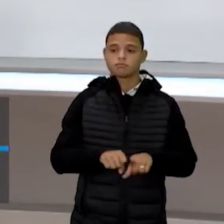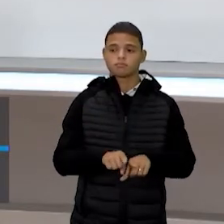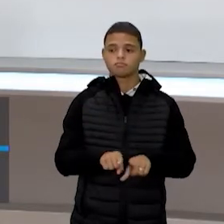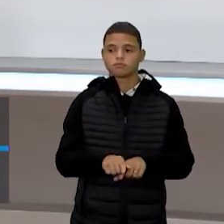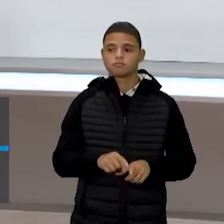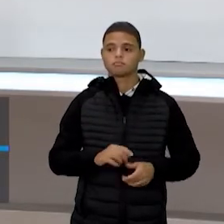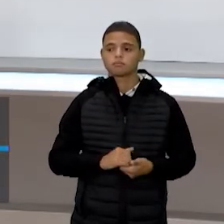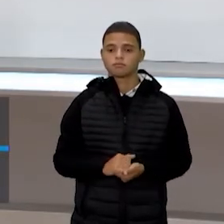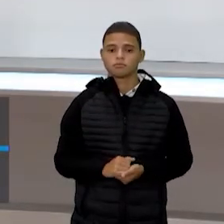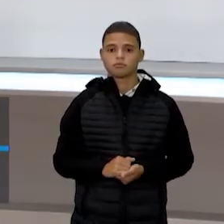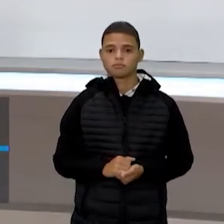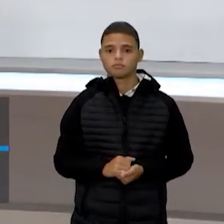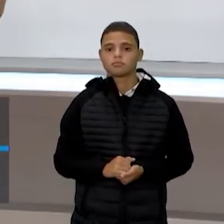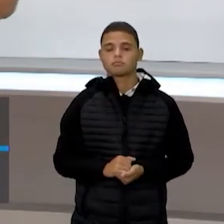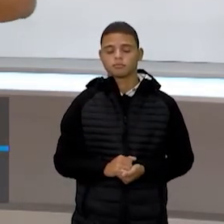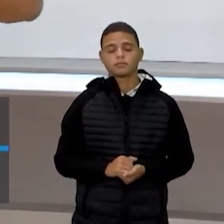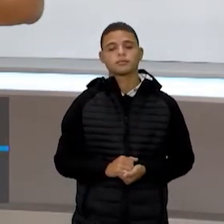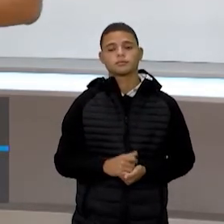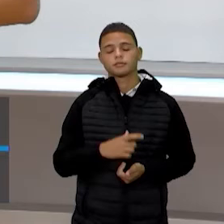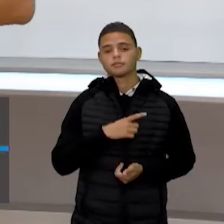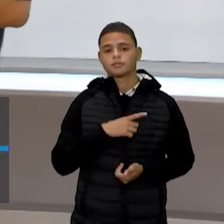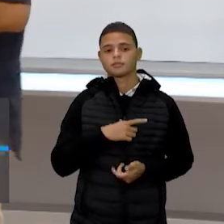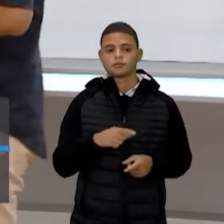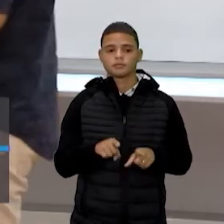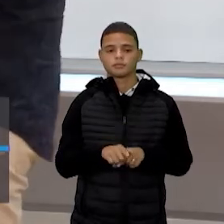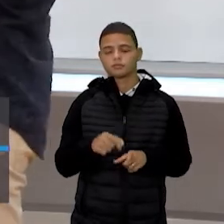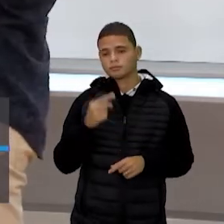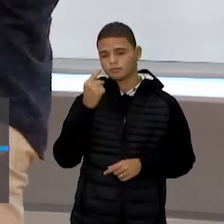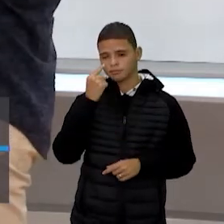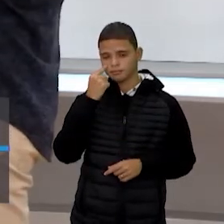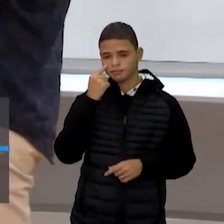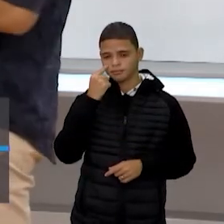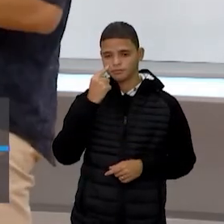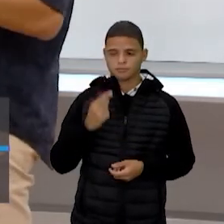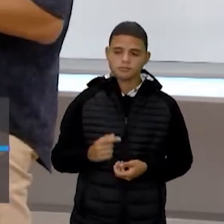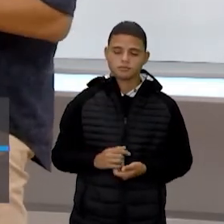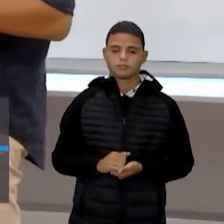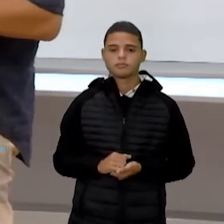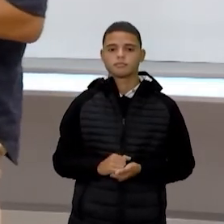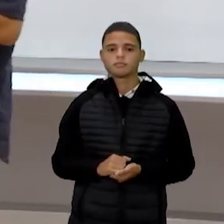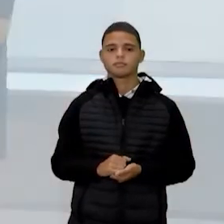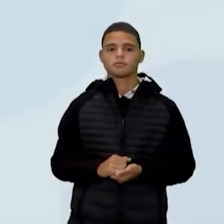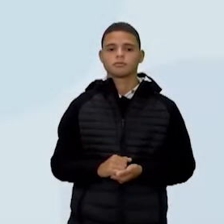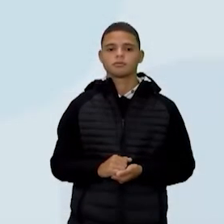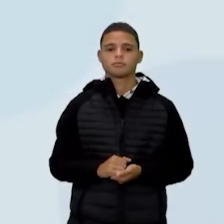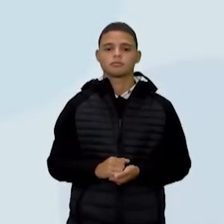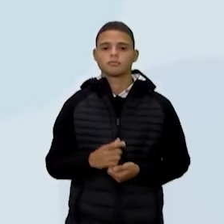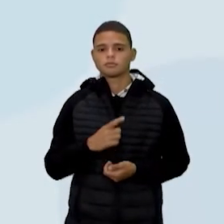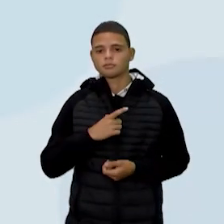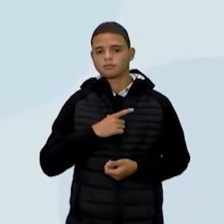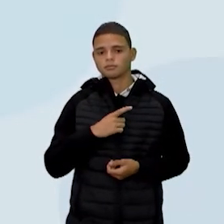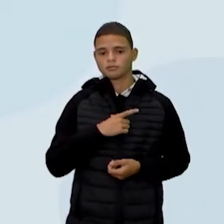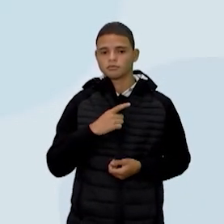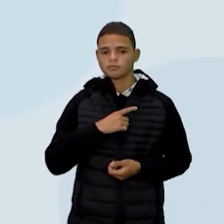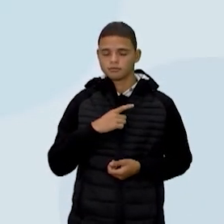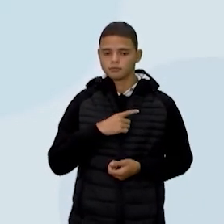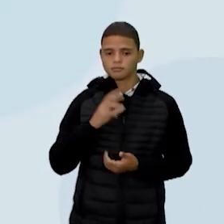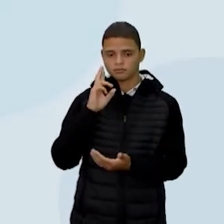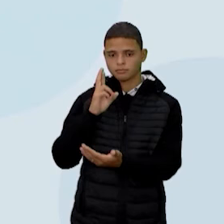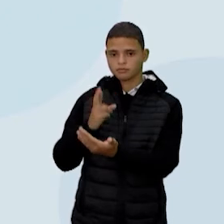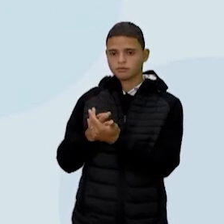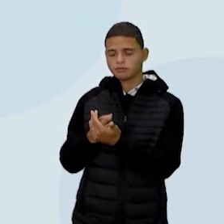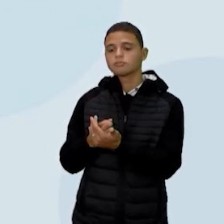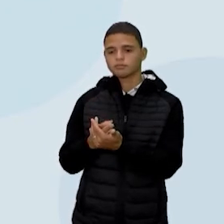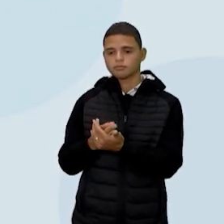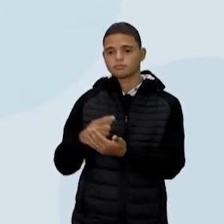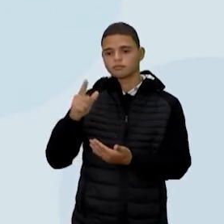no caso desse problema, nós também temos. Veja que nós temos aí a razão entre a quantidade de